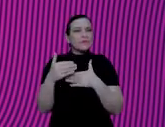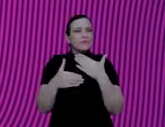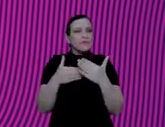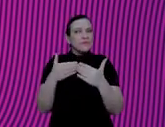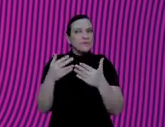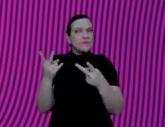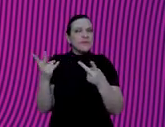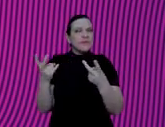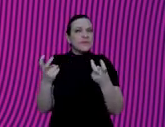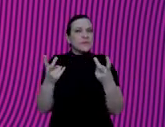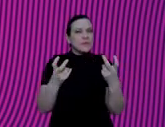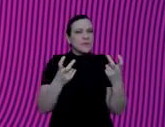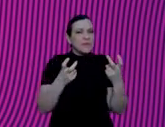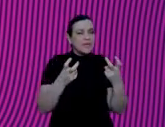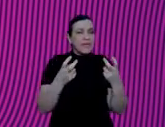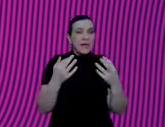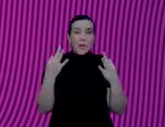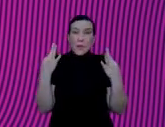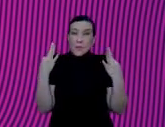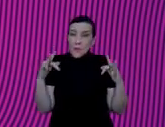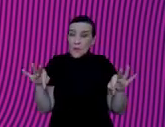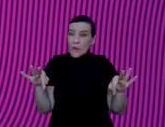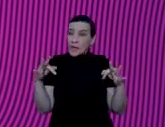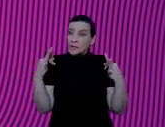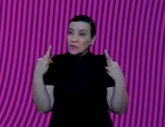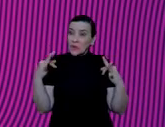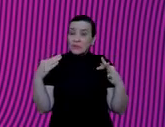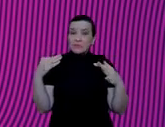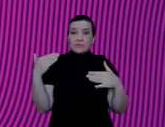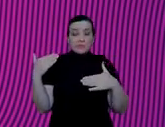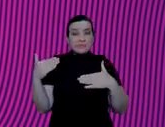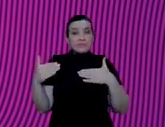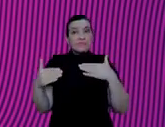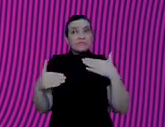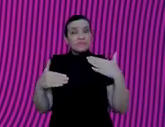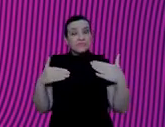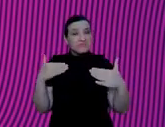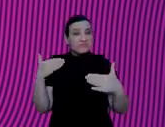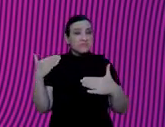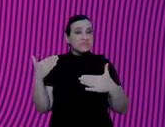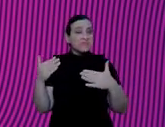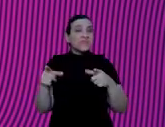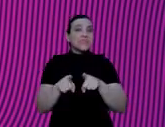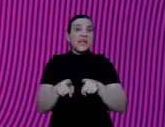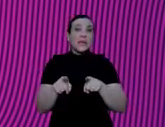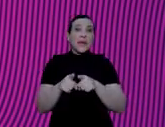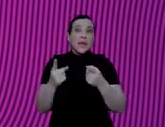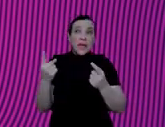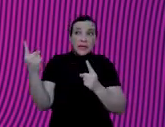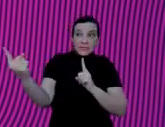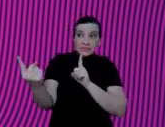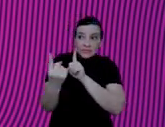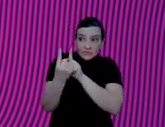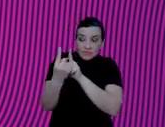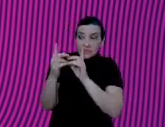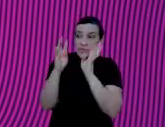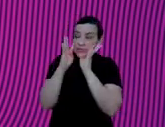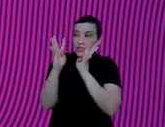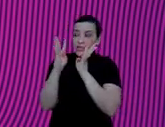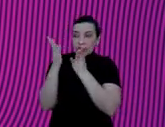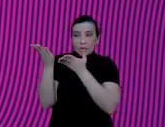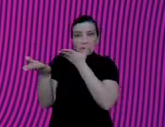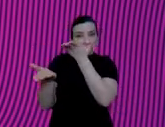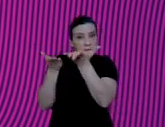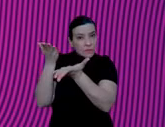como a dor é mais aceita, pode ser mais aceita e mais ouvida no ambiente de saúde, no ambiente médico, ela aparece como a